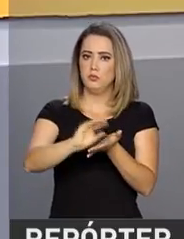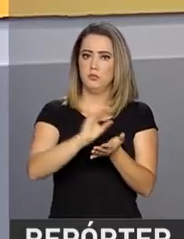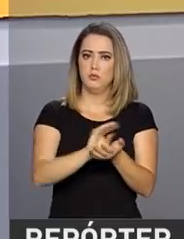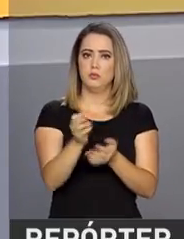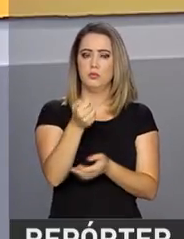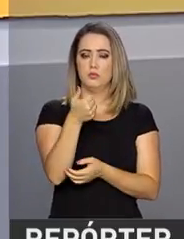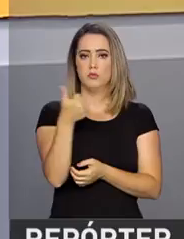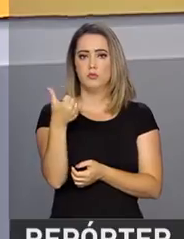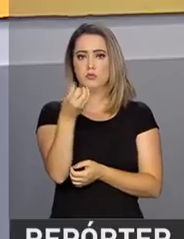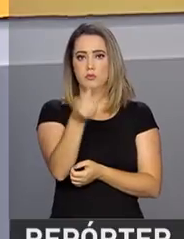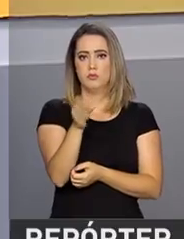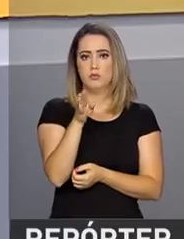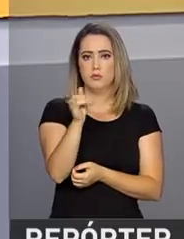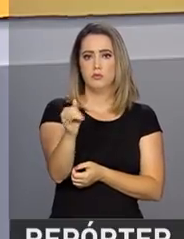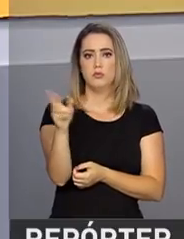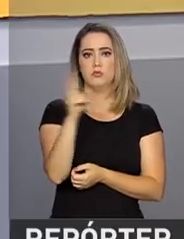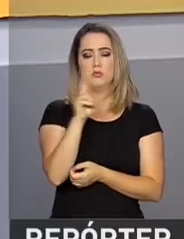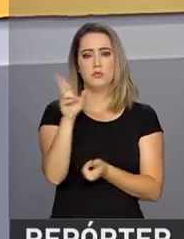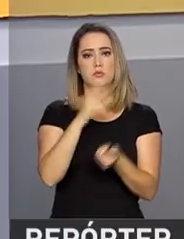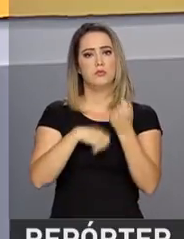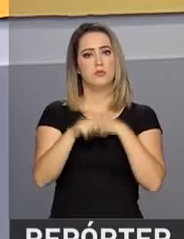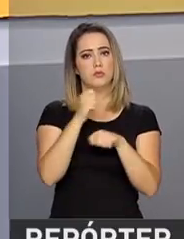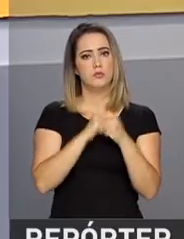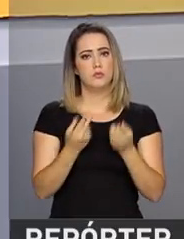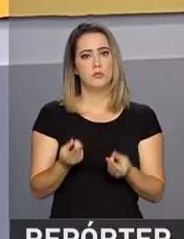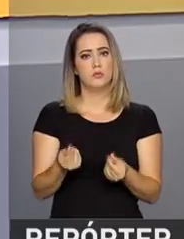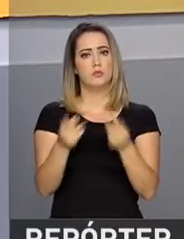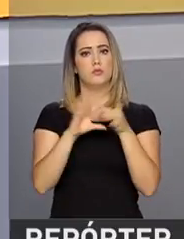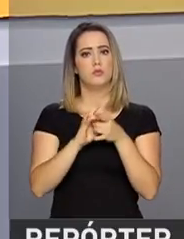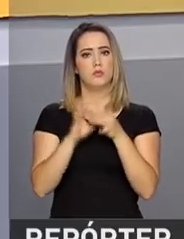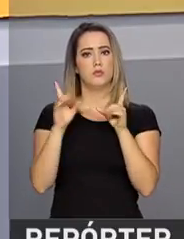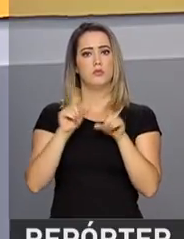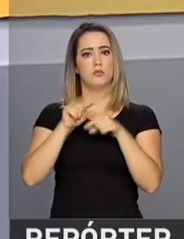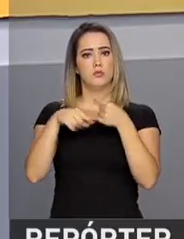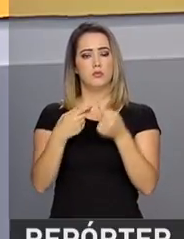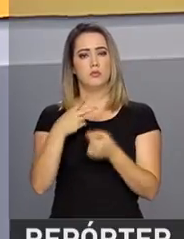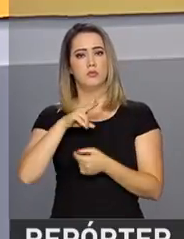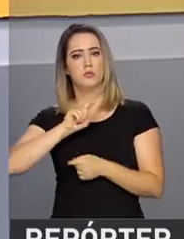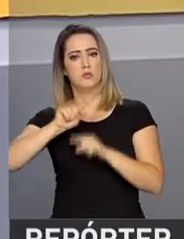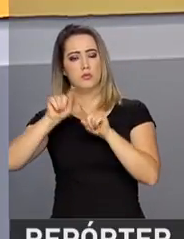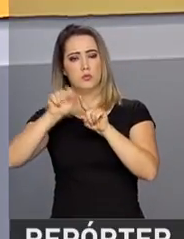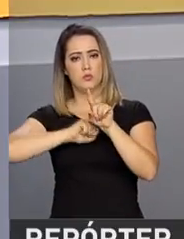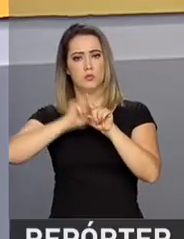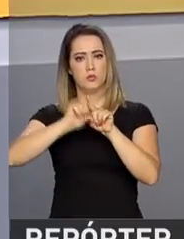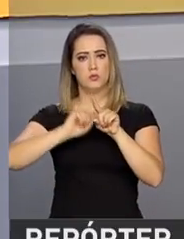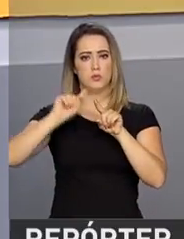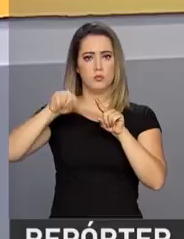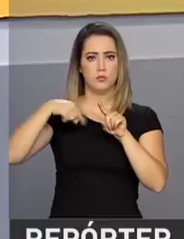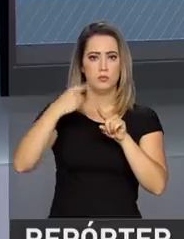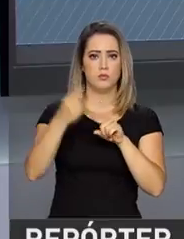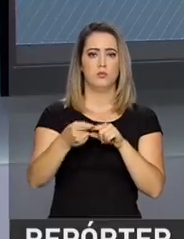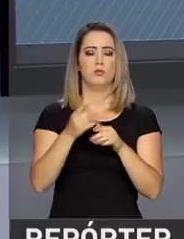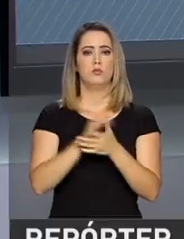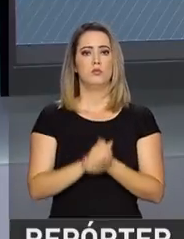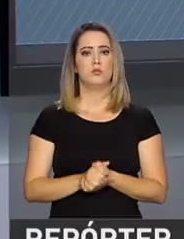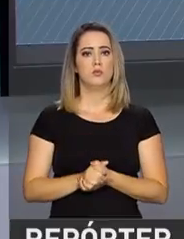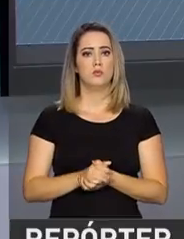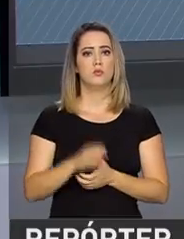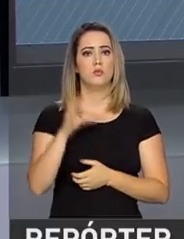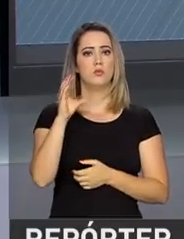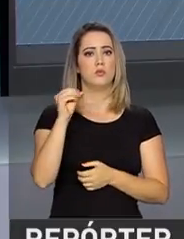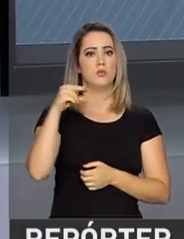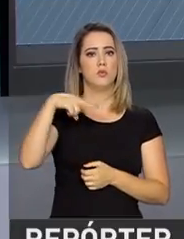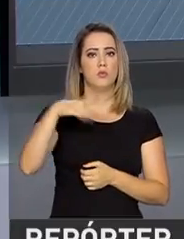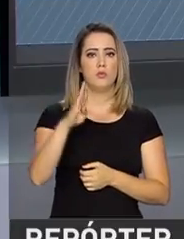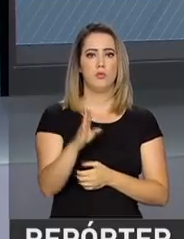quase 16 bilhões de reais na economia. Os recursos serão liberados a partir do próximo mês. E a